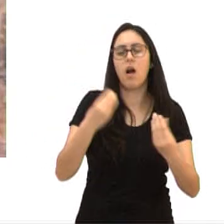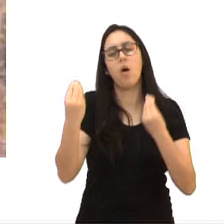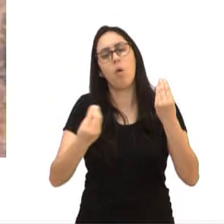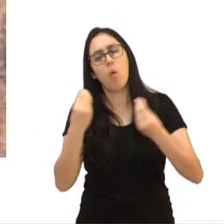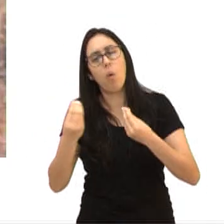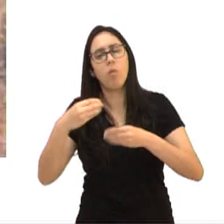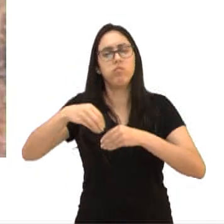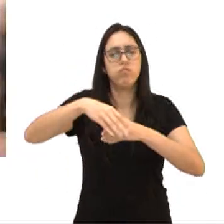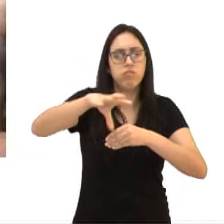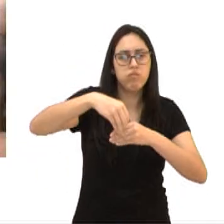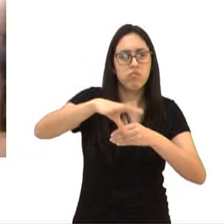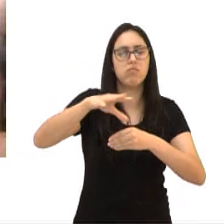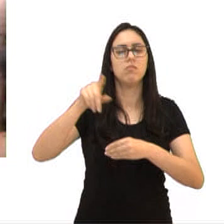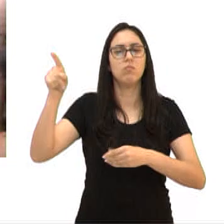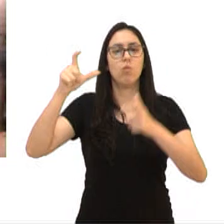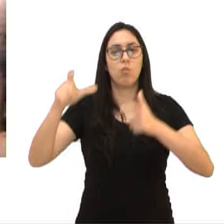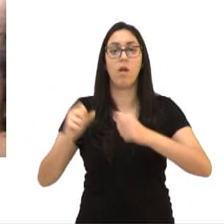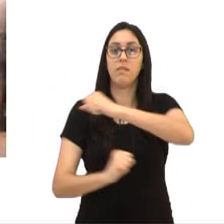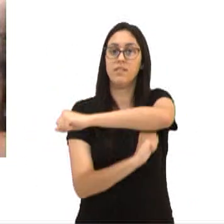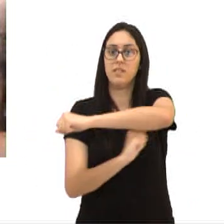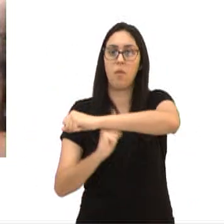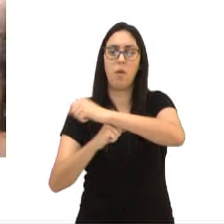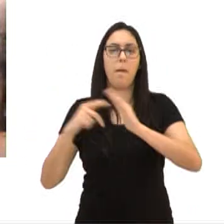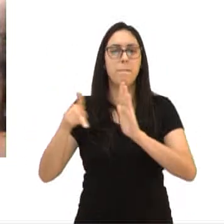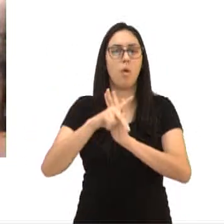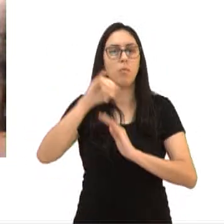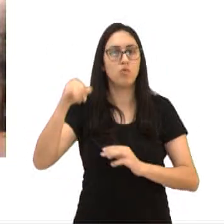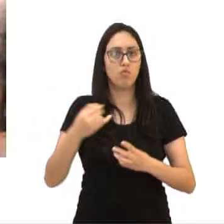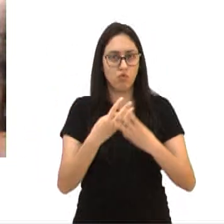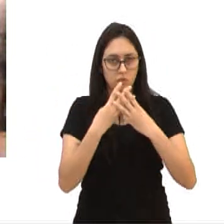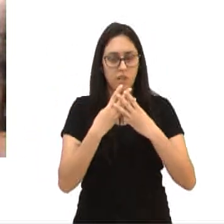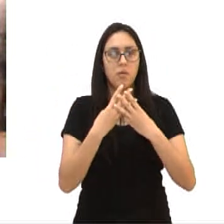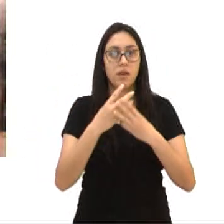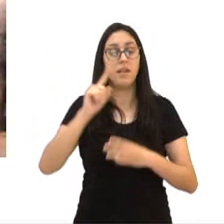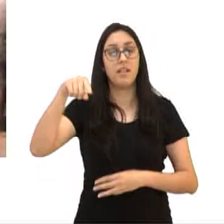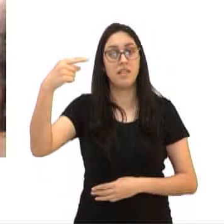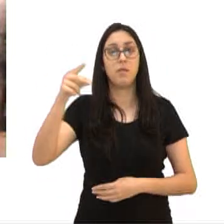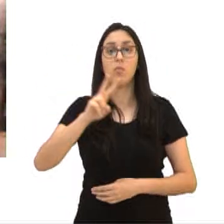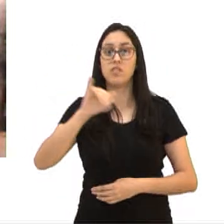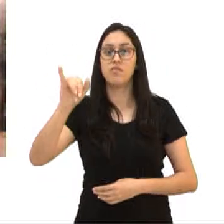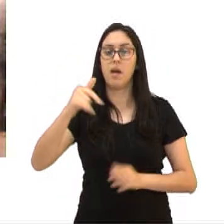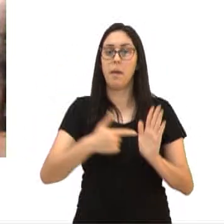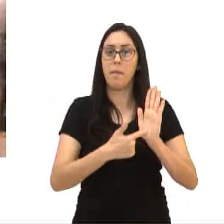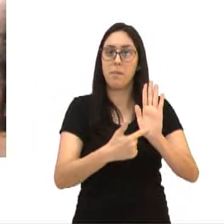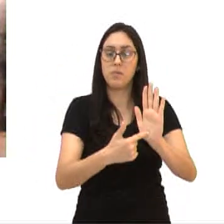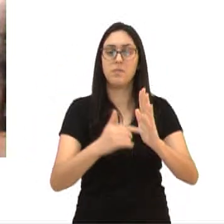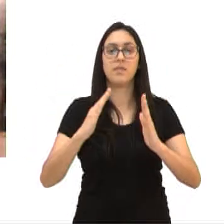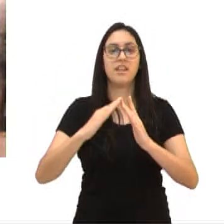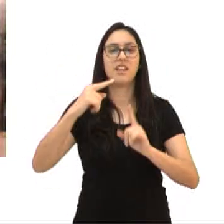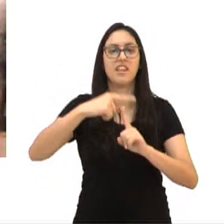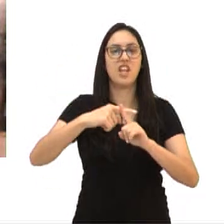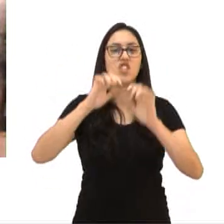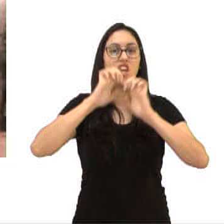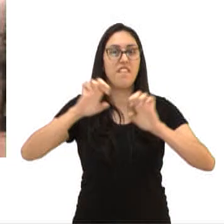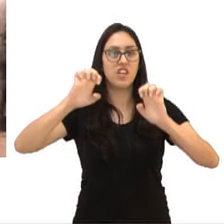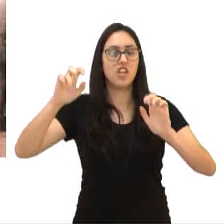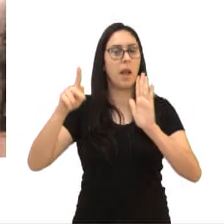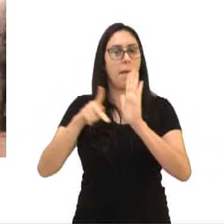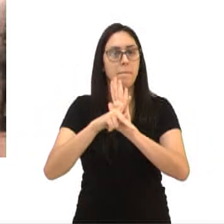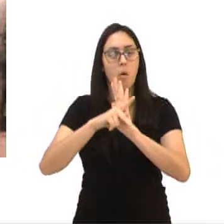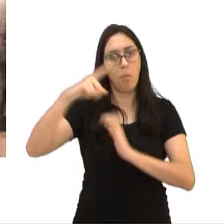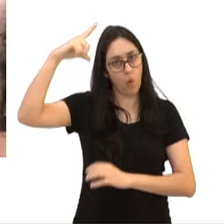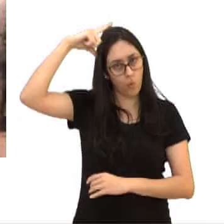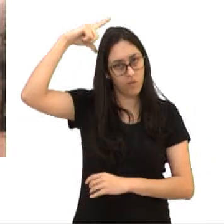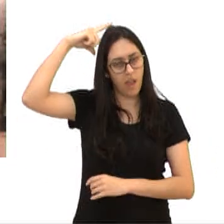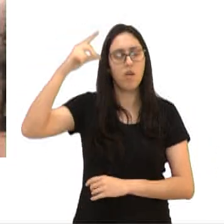judeu, pela sinagoga. Na sequência, iremos visitar a Igreja Evangélica de Confissão Luterana. E quem vai